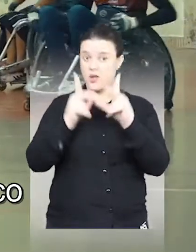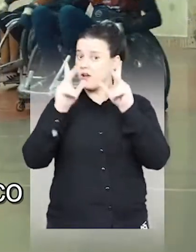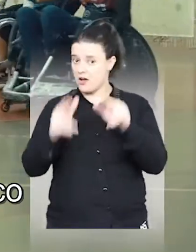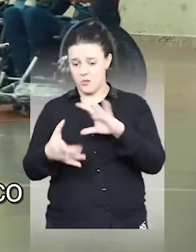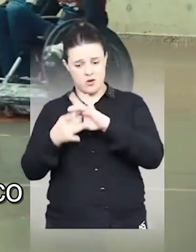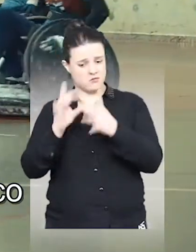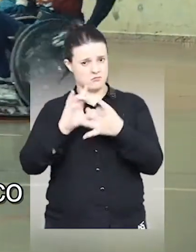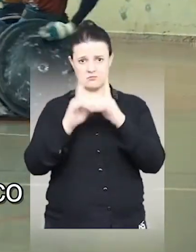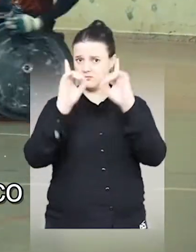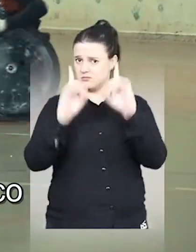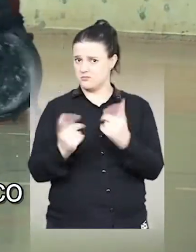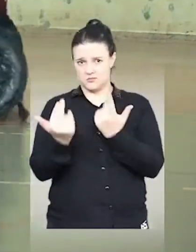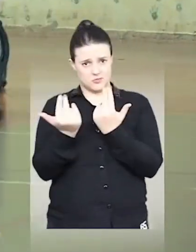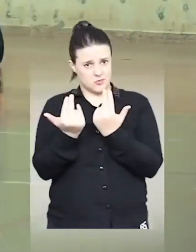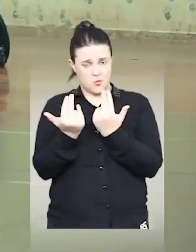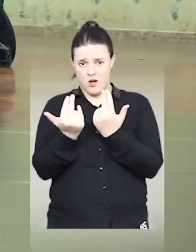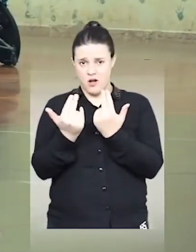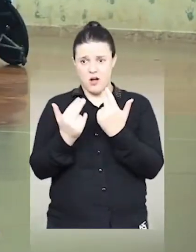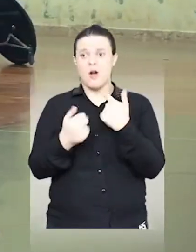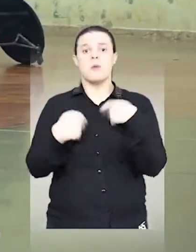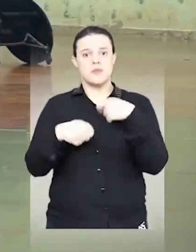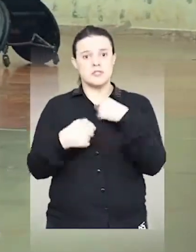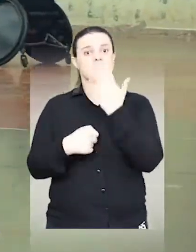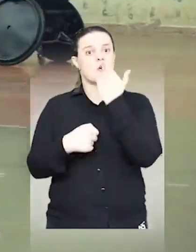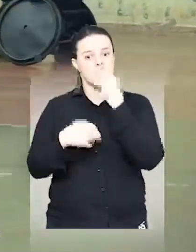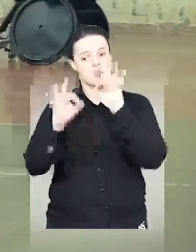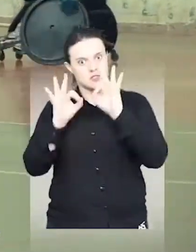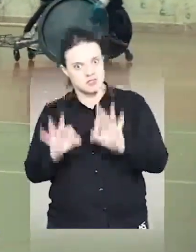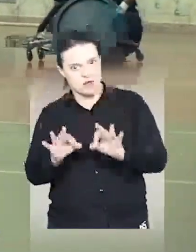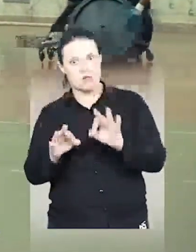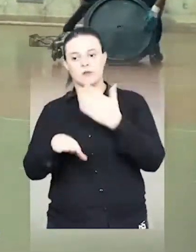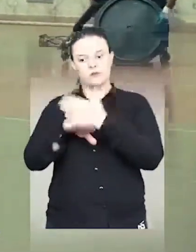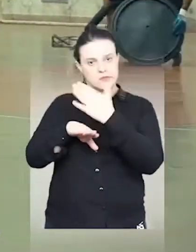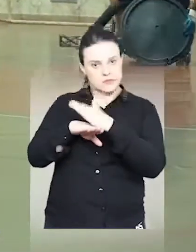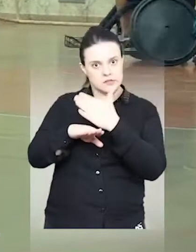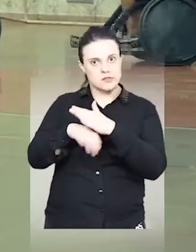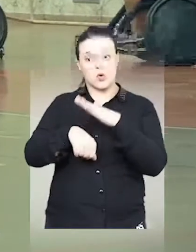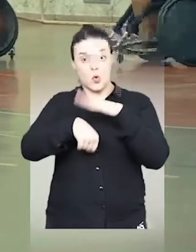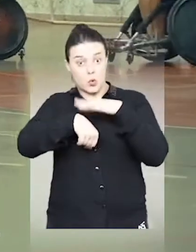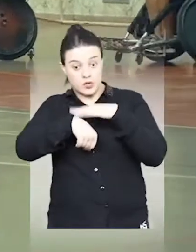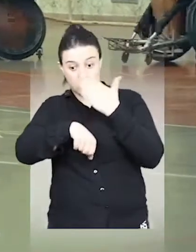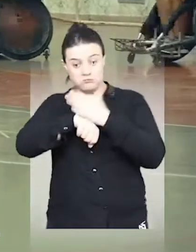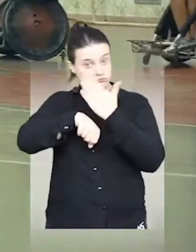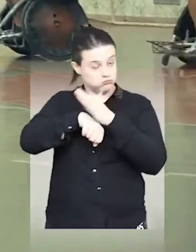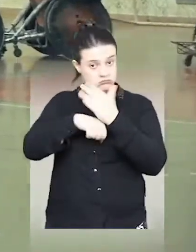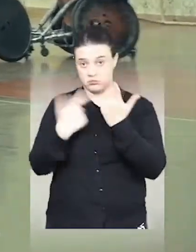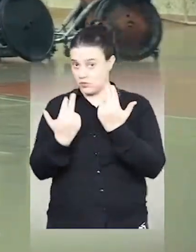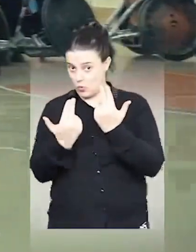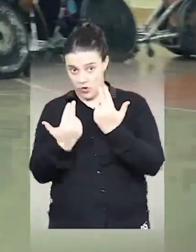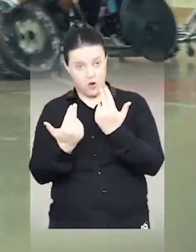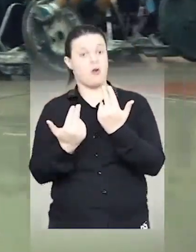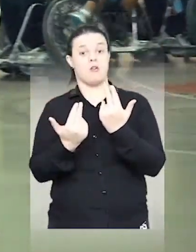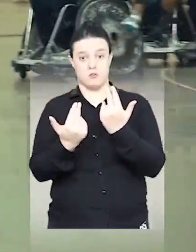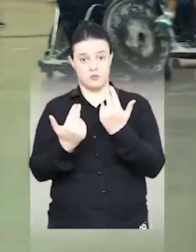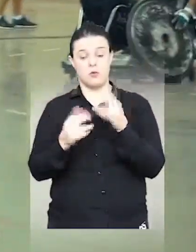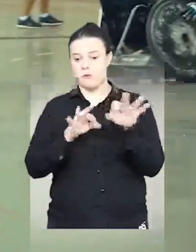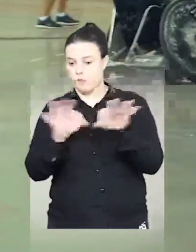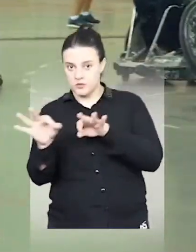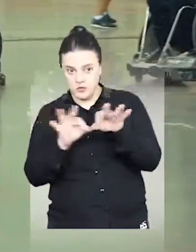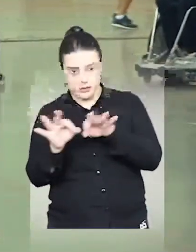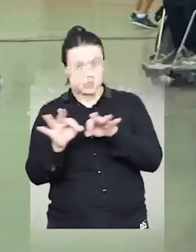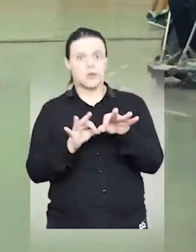atleta paralímpico também faz. Né? A dieta tem que fazer, o treinamento tem que fazer, o tempo de treino tem que ser feito,